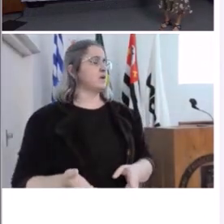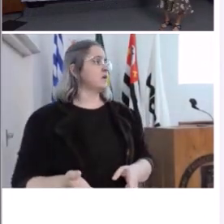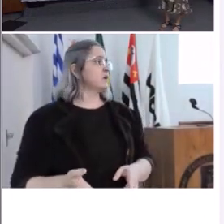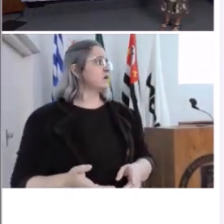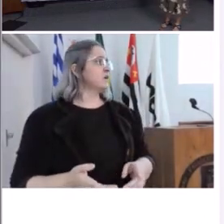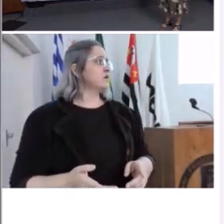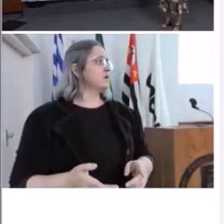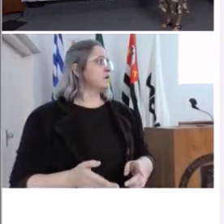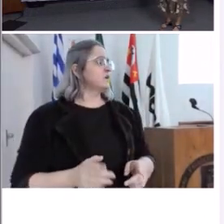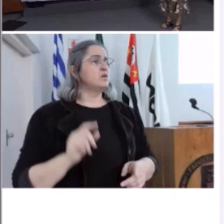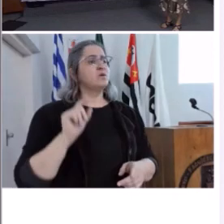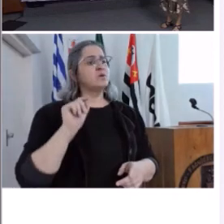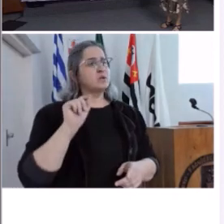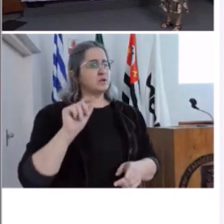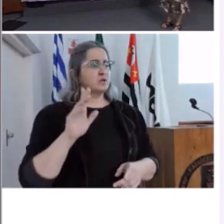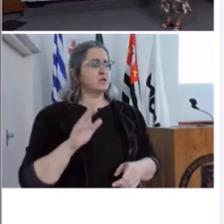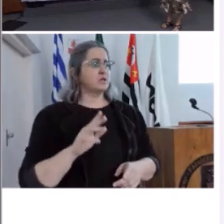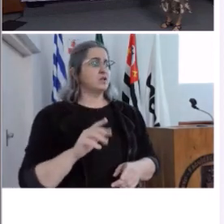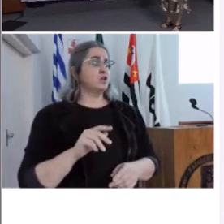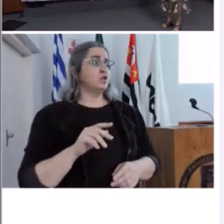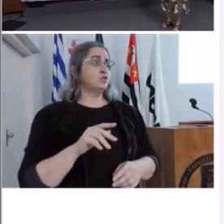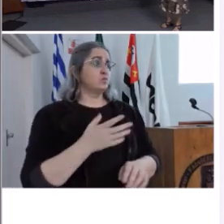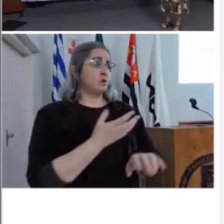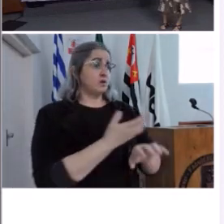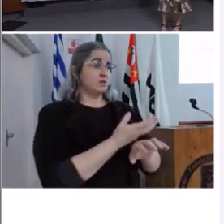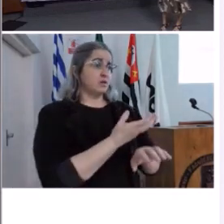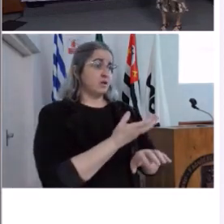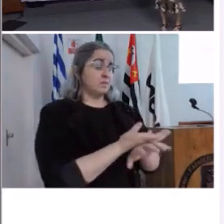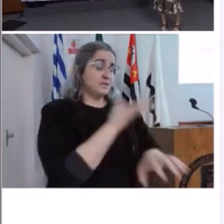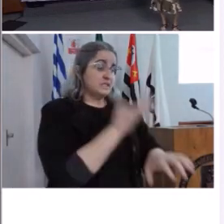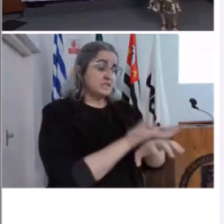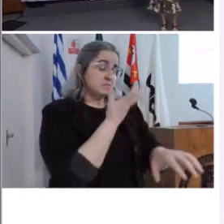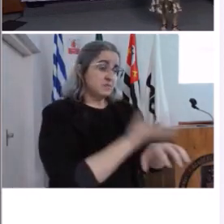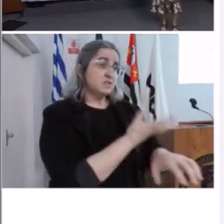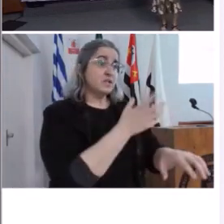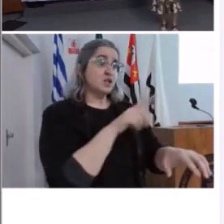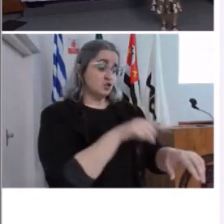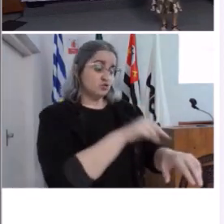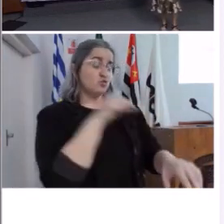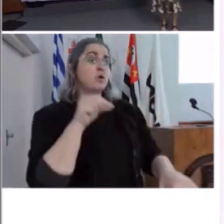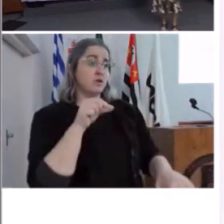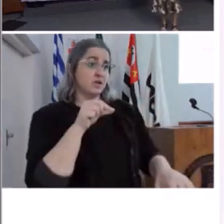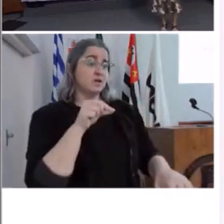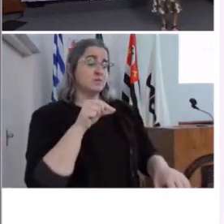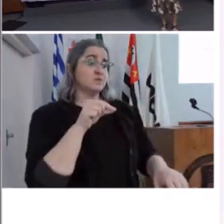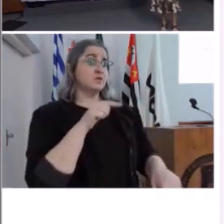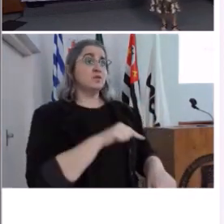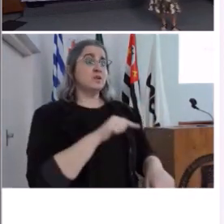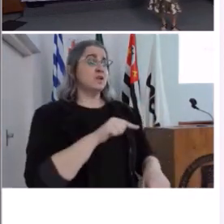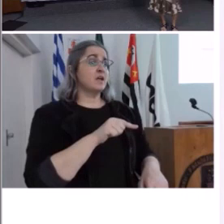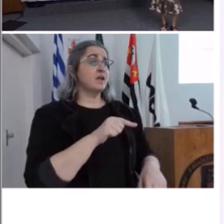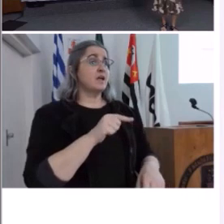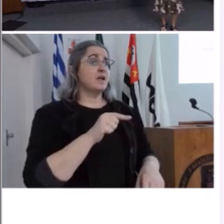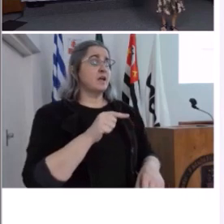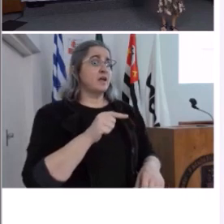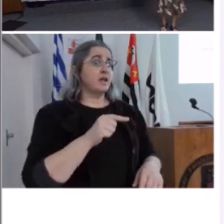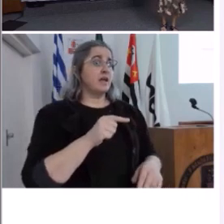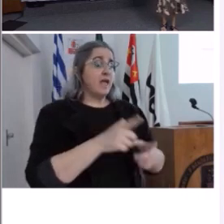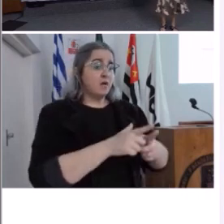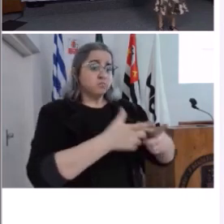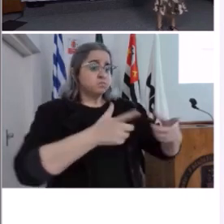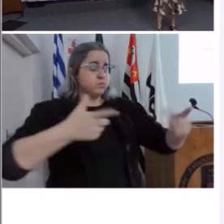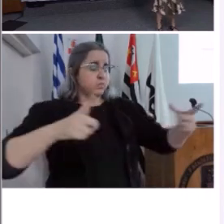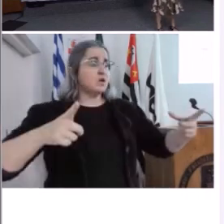coisa. A gente acabou fazendo uma opção dessa categoria, porque é uma categoria que, de uma certa forma, ela tem um ranking muito grande, porque ela, no